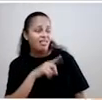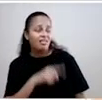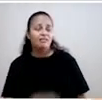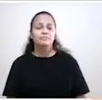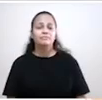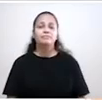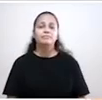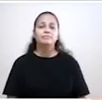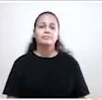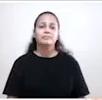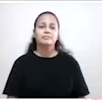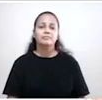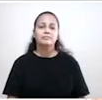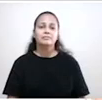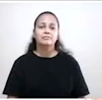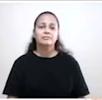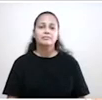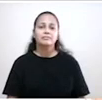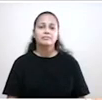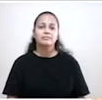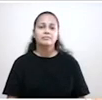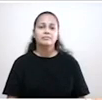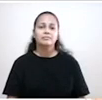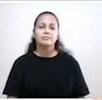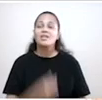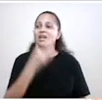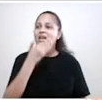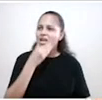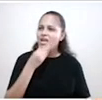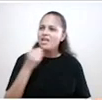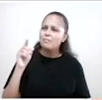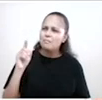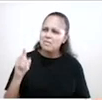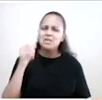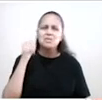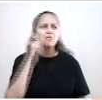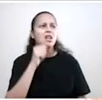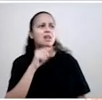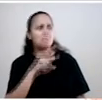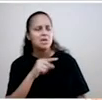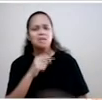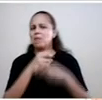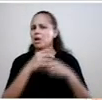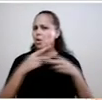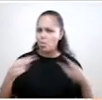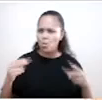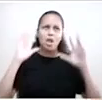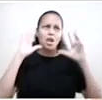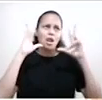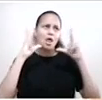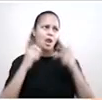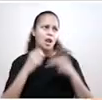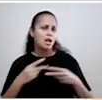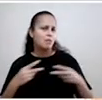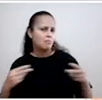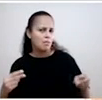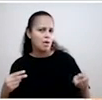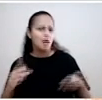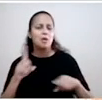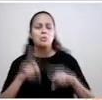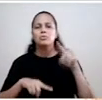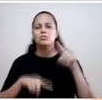mesma, herself. Ele mesmo, ela mesma, para coisa, animal, objeto.